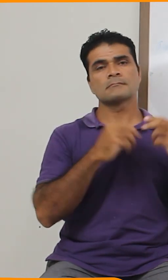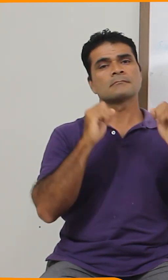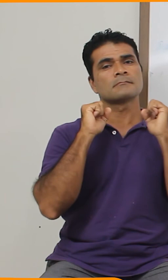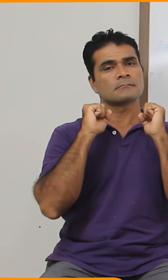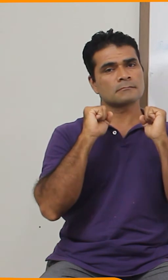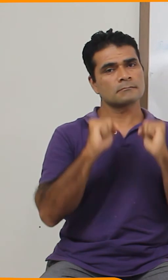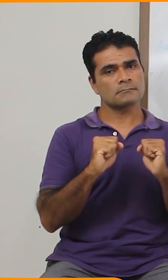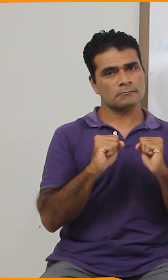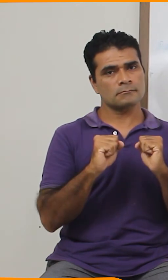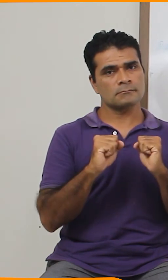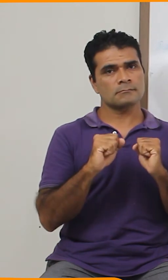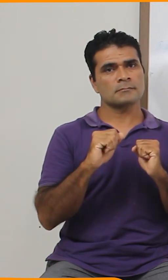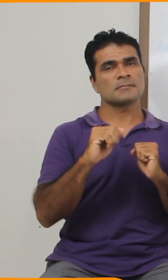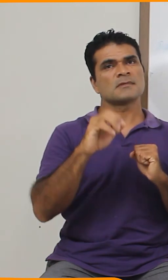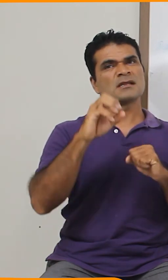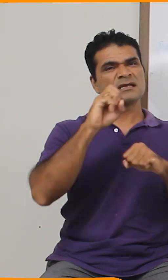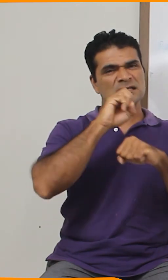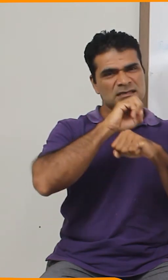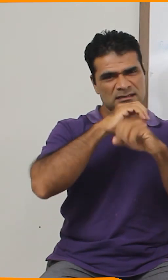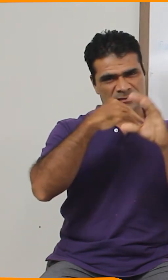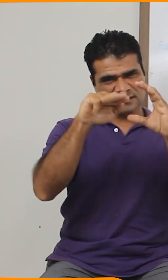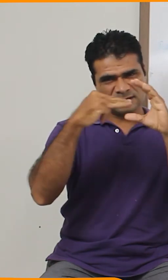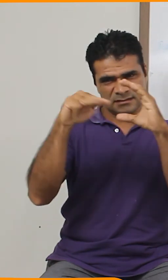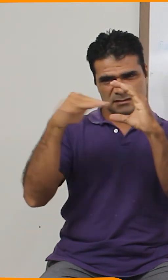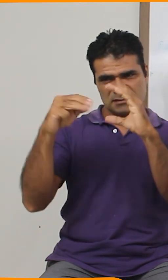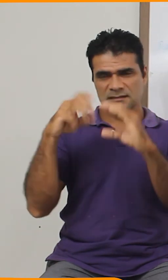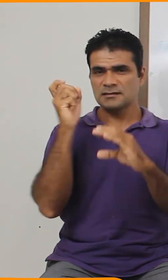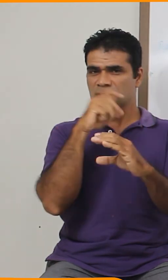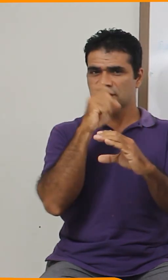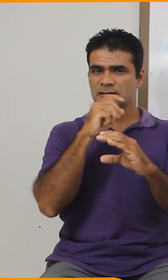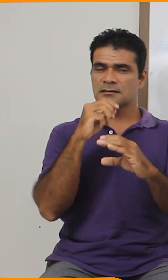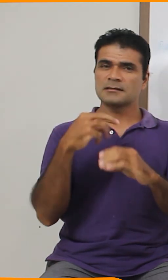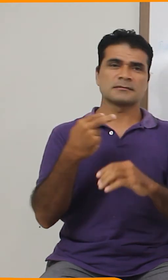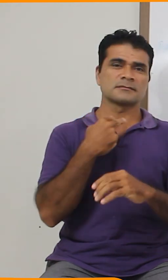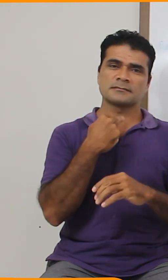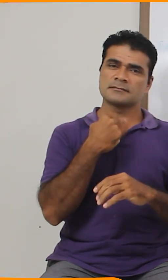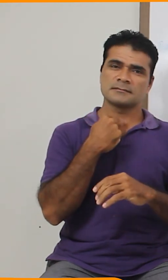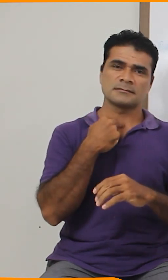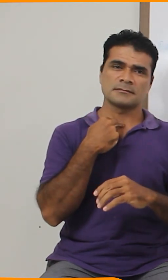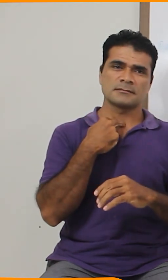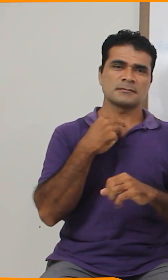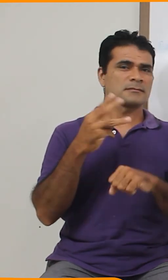falsas notícias, ou seja, até mesmo no WhatsApp, ok?